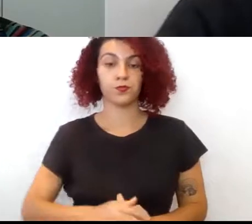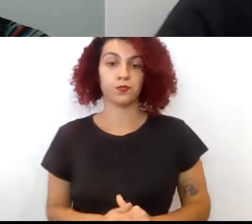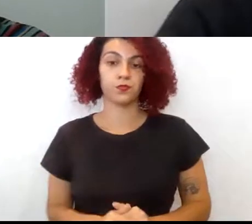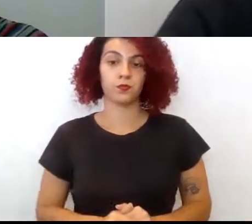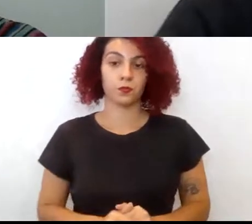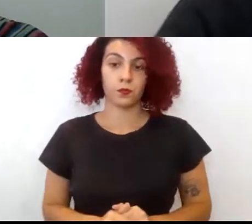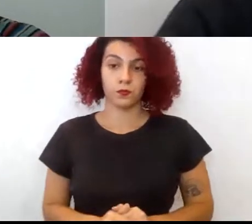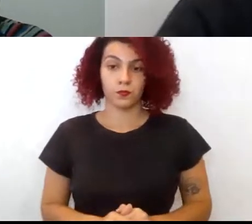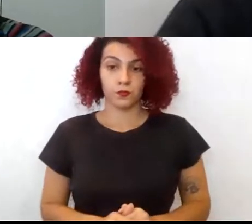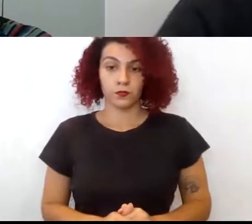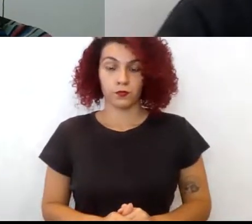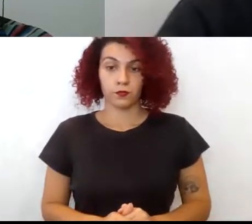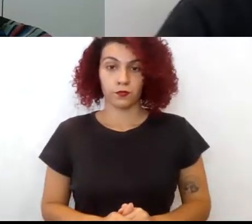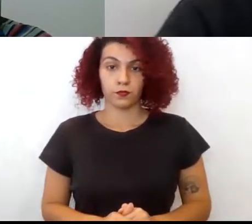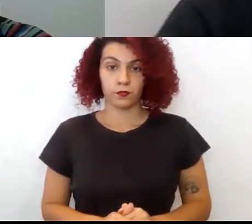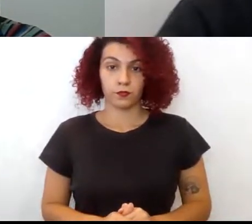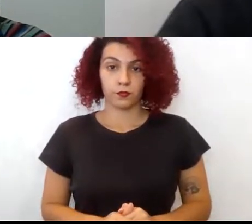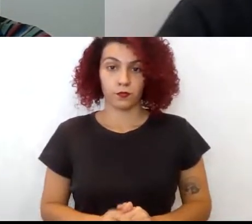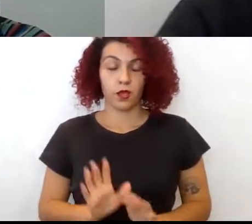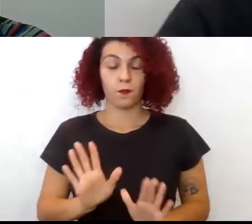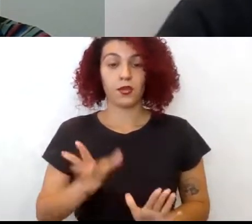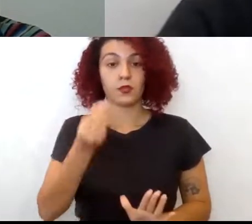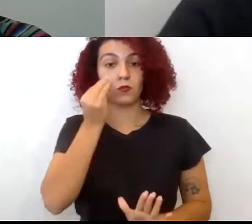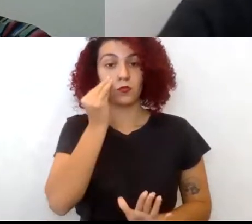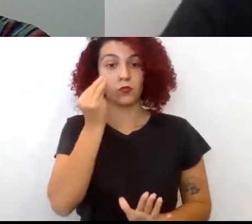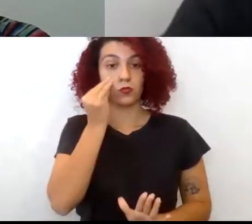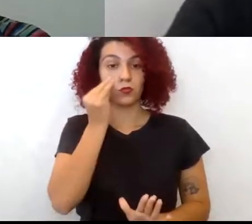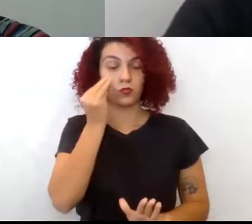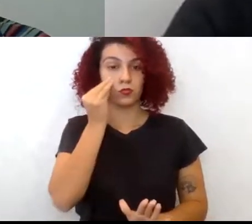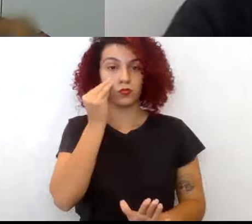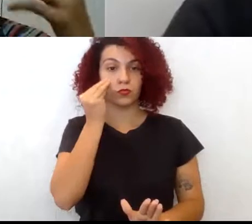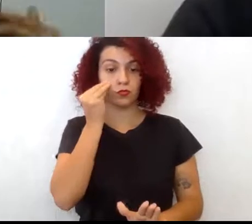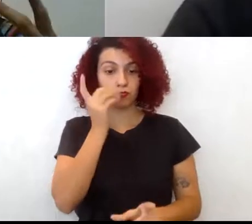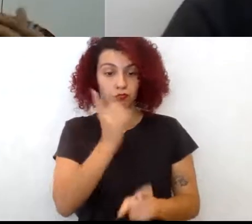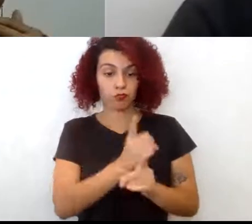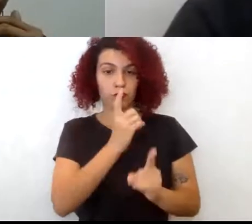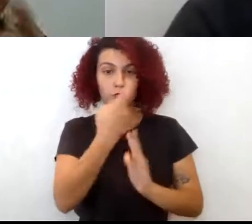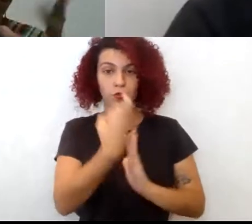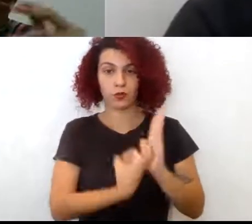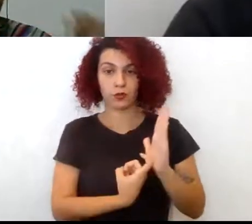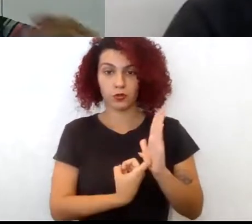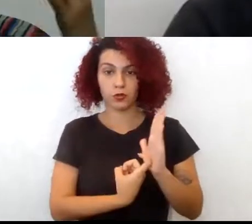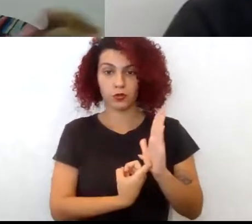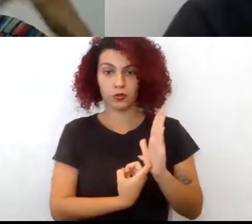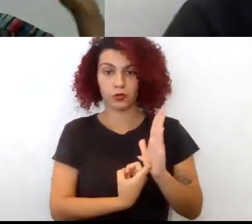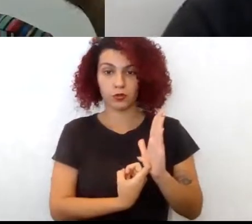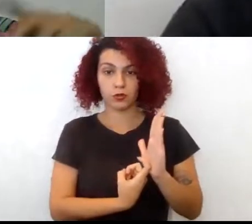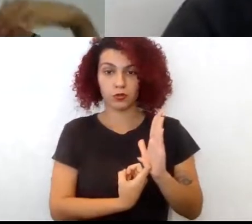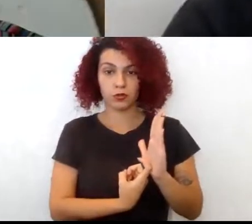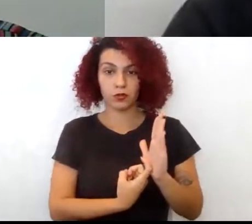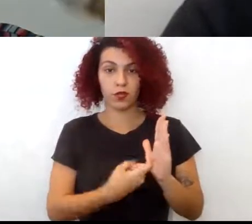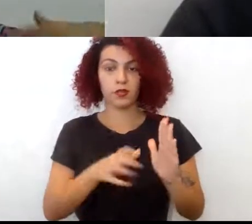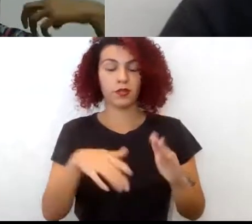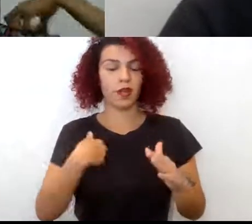me acordou fiquei acordada para tentar achar esse texto que você tá arrumando a minha memória Desde quando ela falou que tava lembrando do